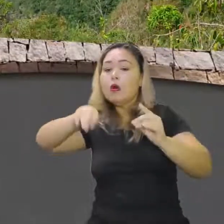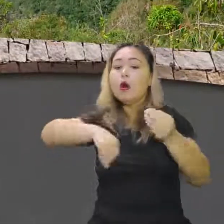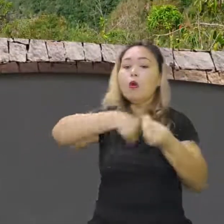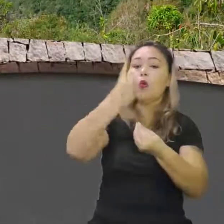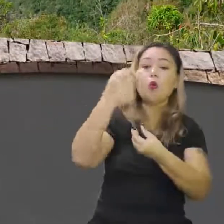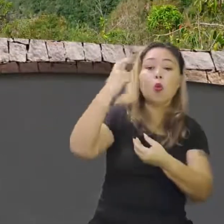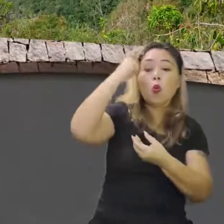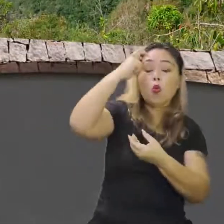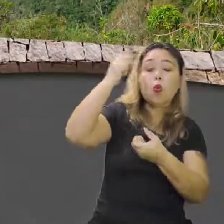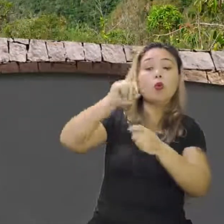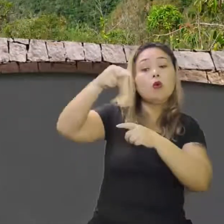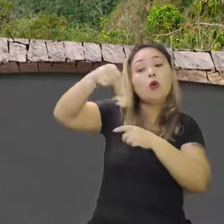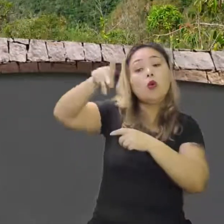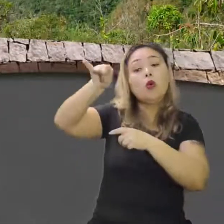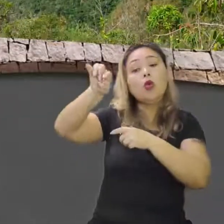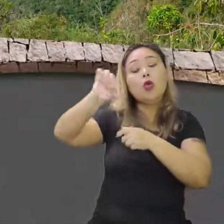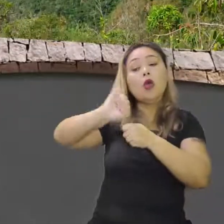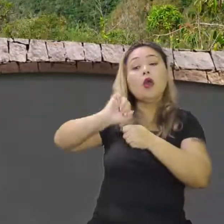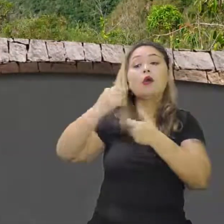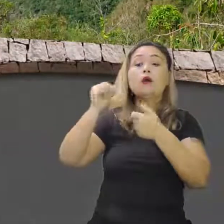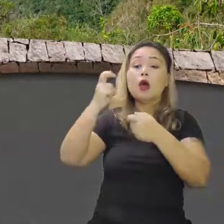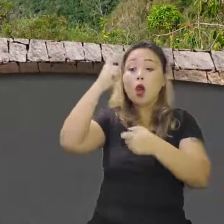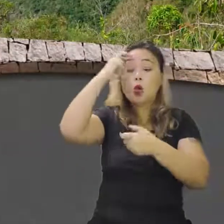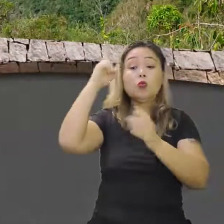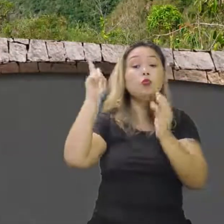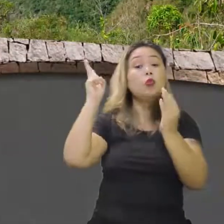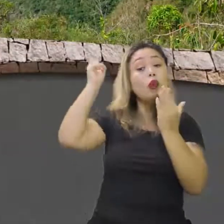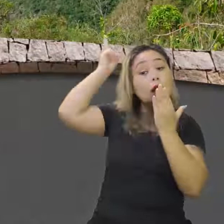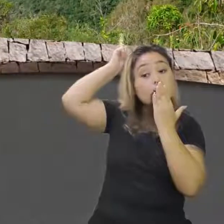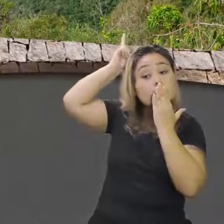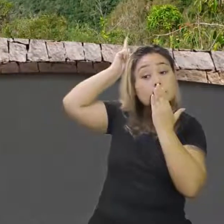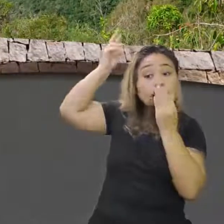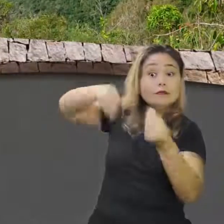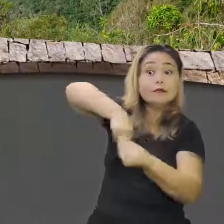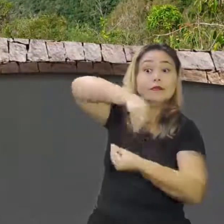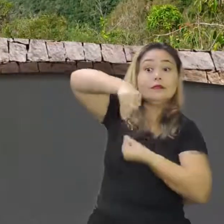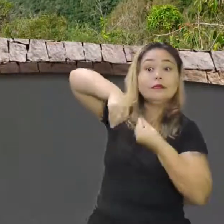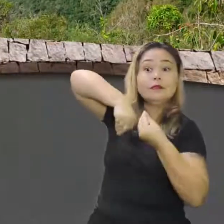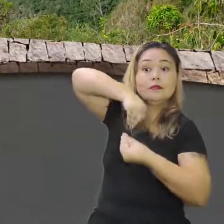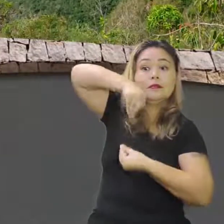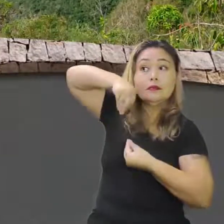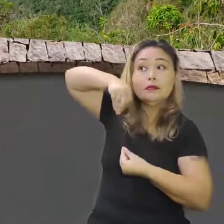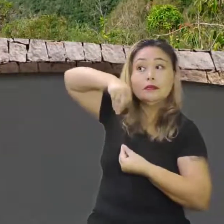da cultura nordestina com a cultura indígena.